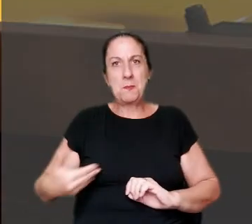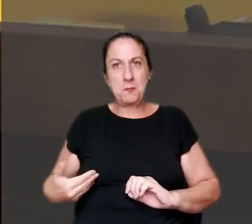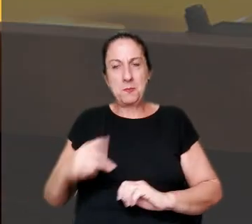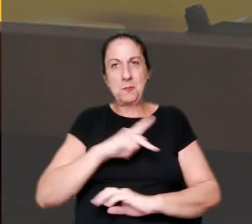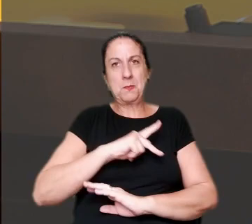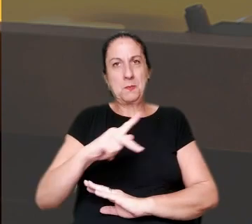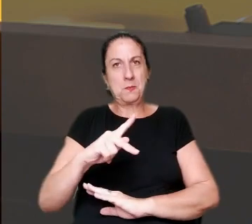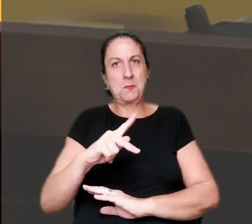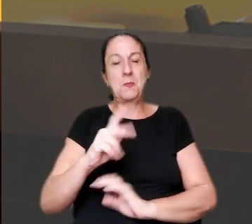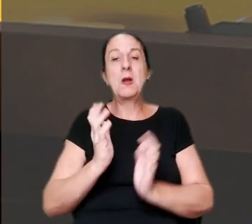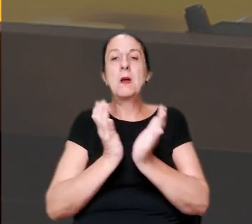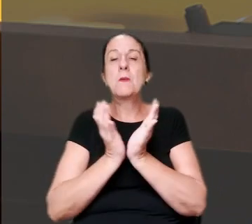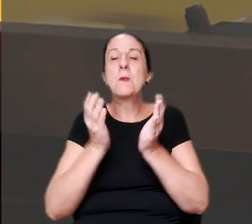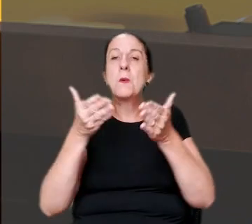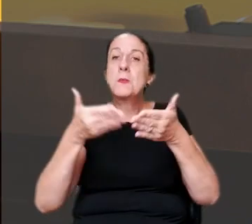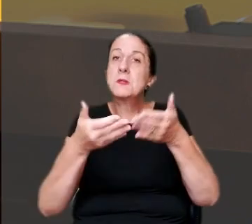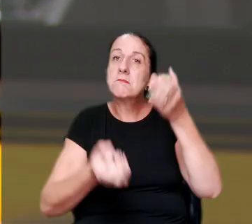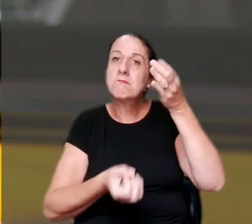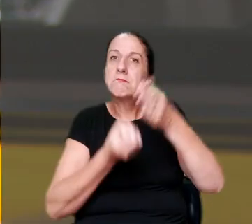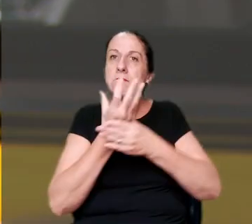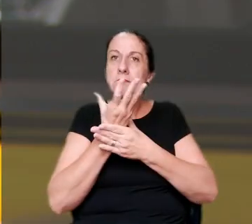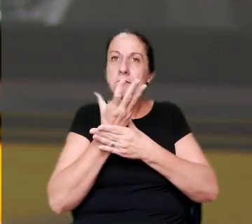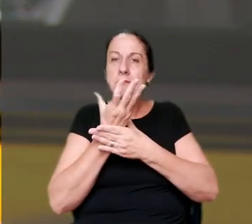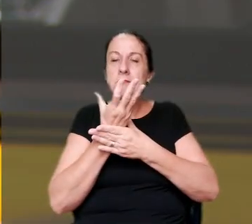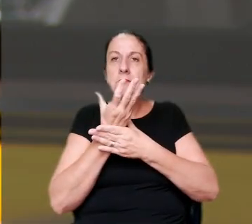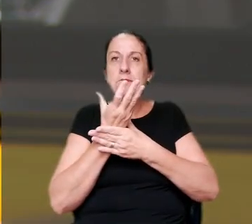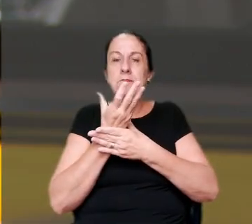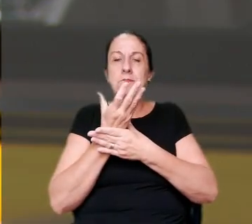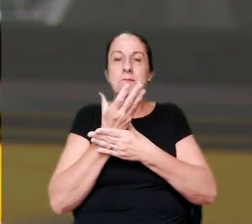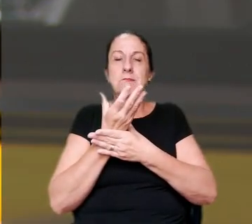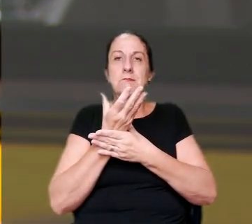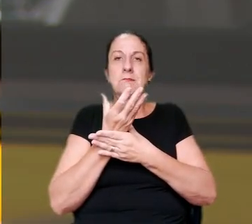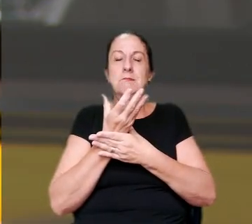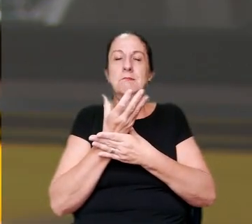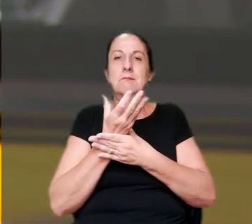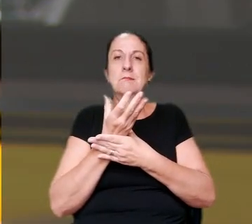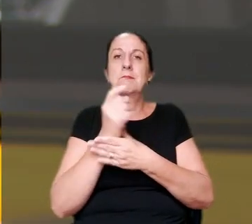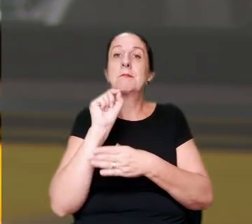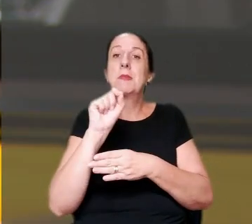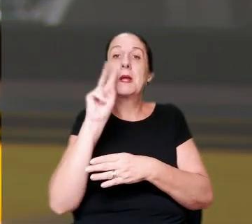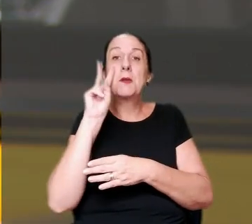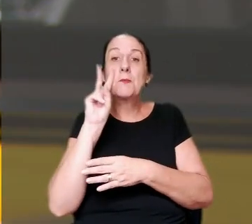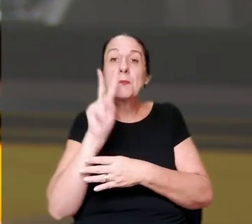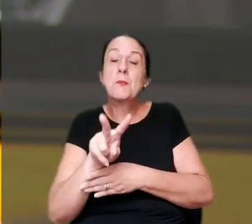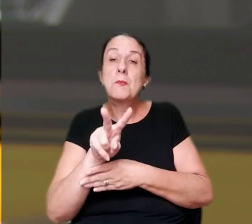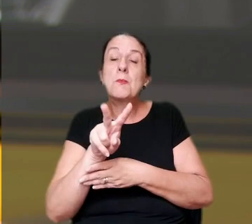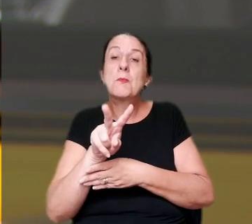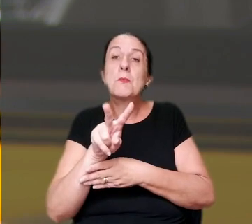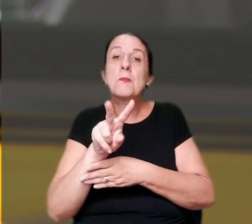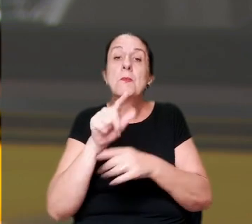A Comissão de Ética Pública da Presidência é uma comissão criada para